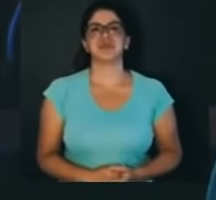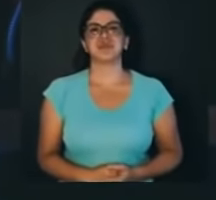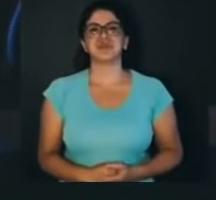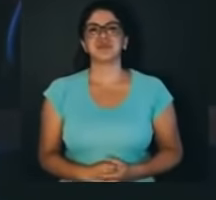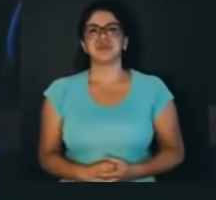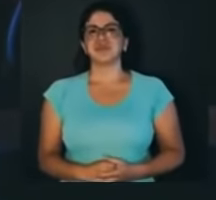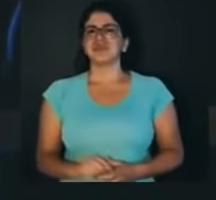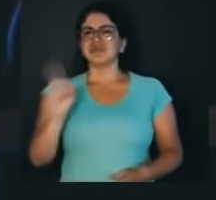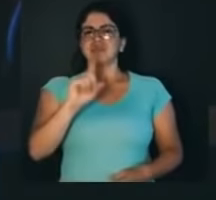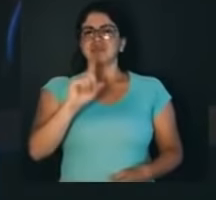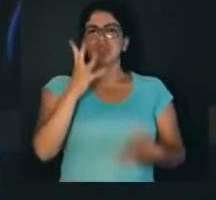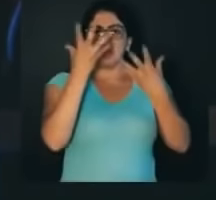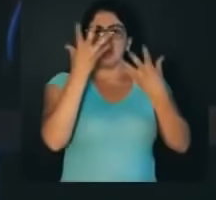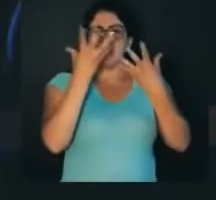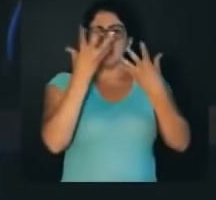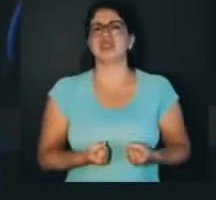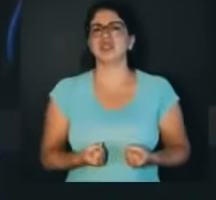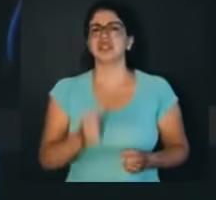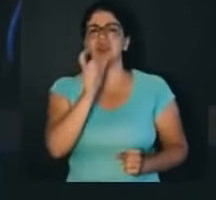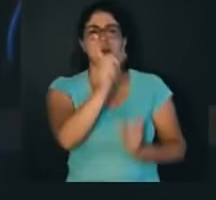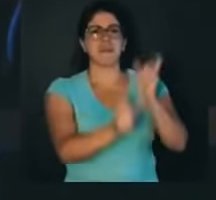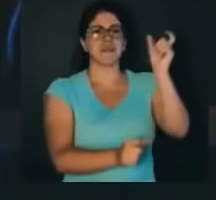outros condicionem a tua vida.